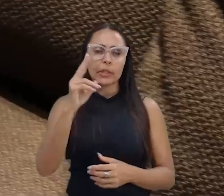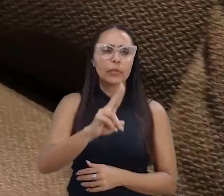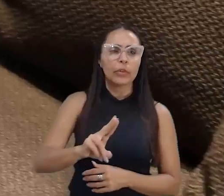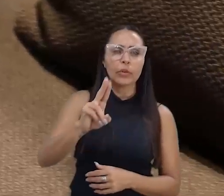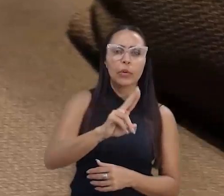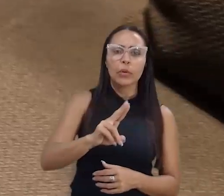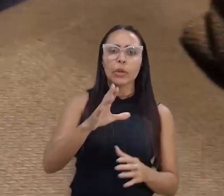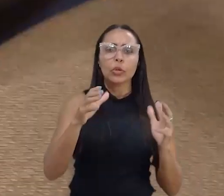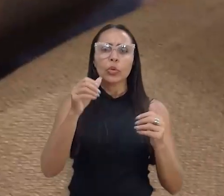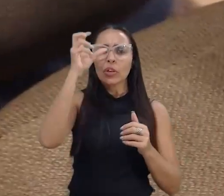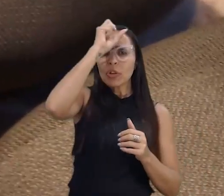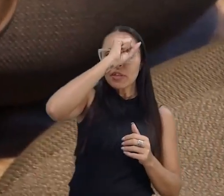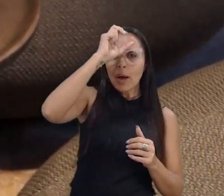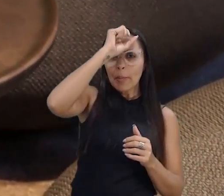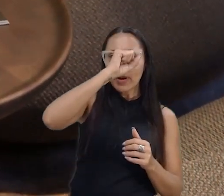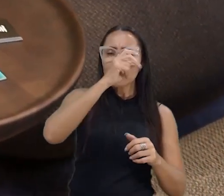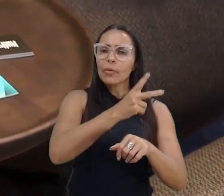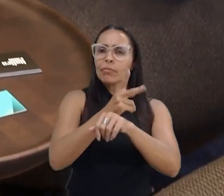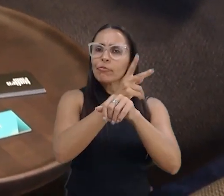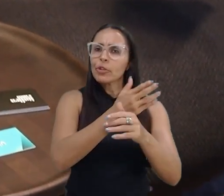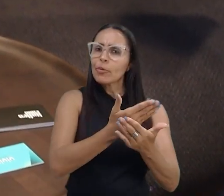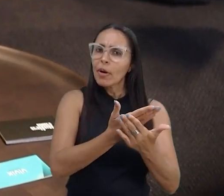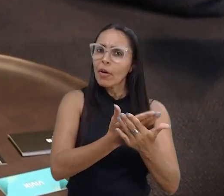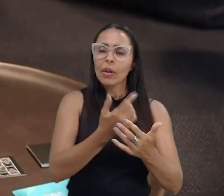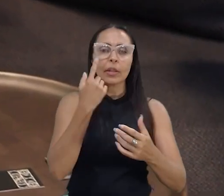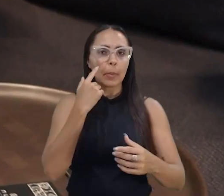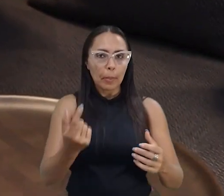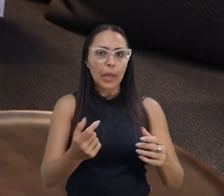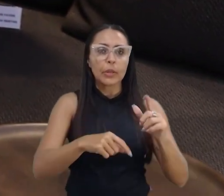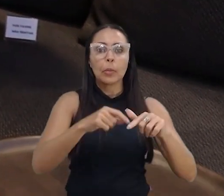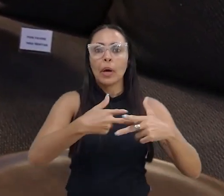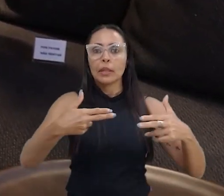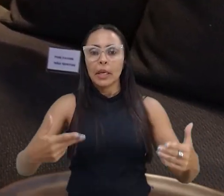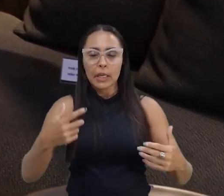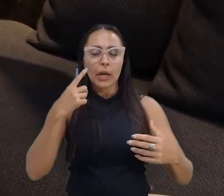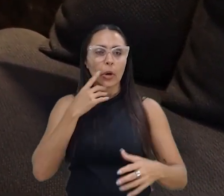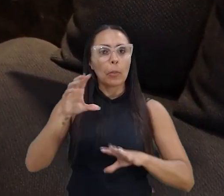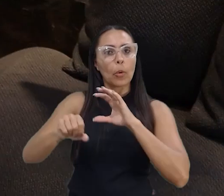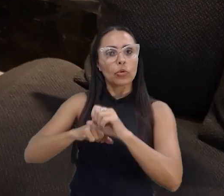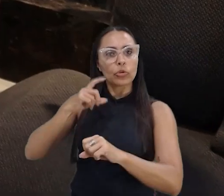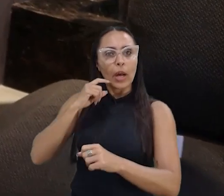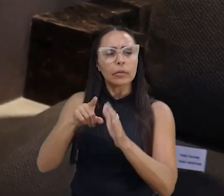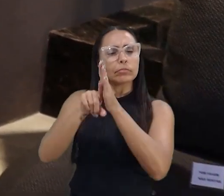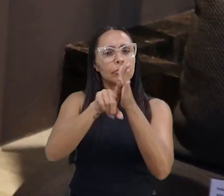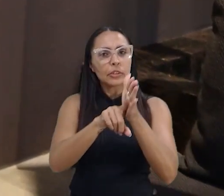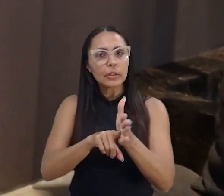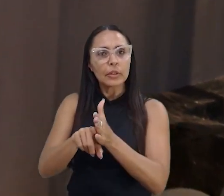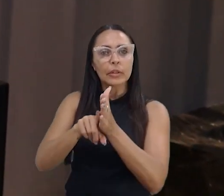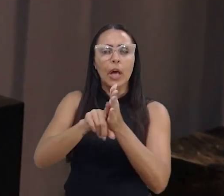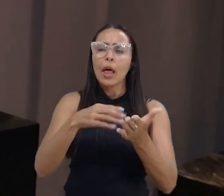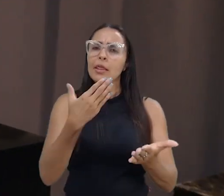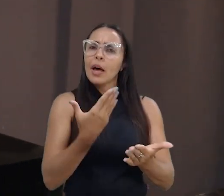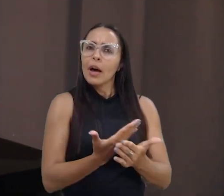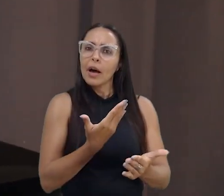de tudo que a gente aprendeu nas outras videoaulas, mas também faça uso de materiais novos, busque os estilos e referências, tanto das